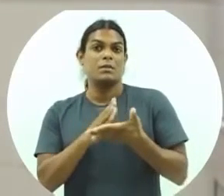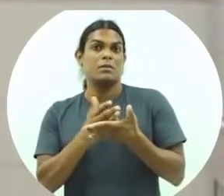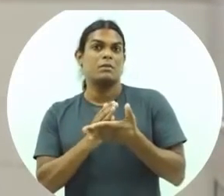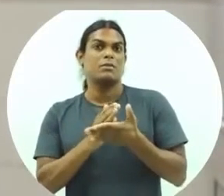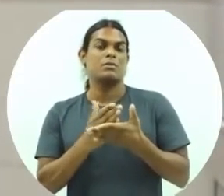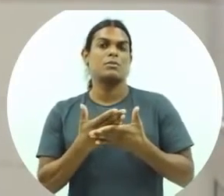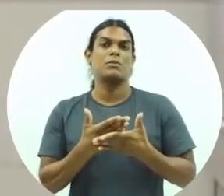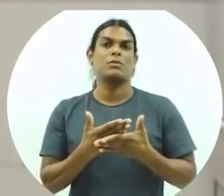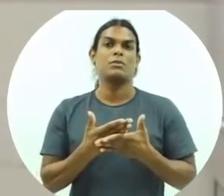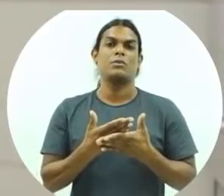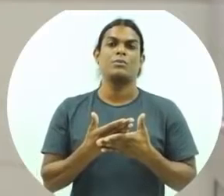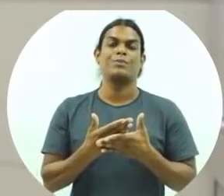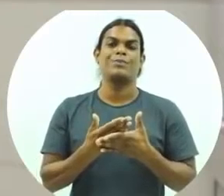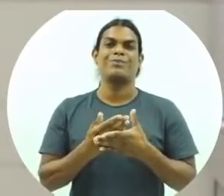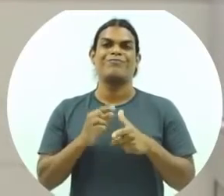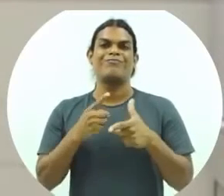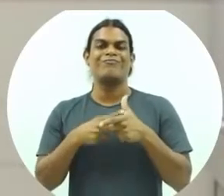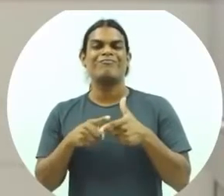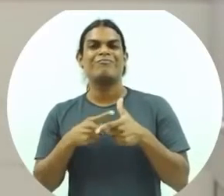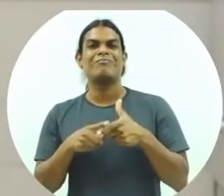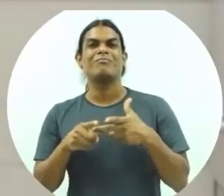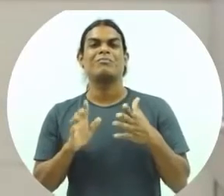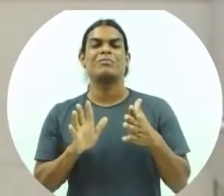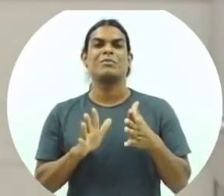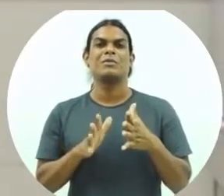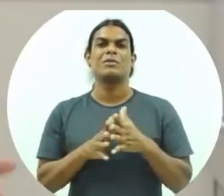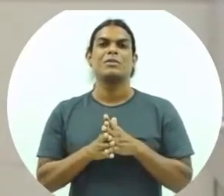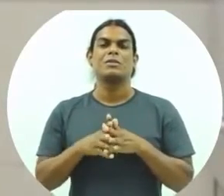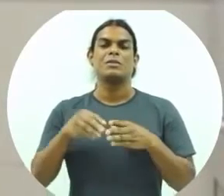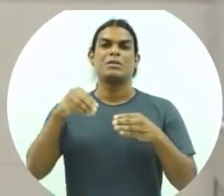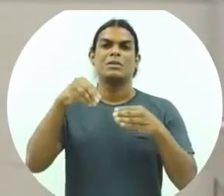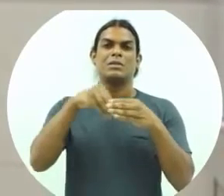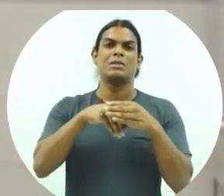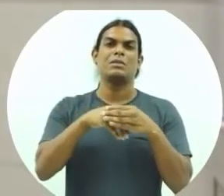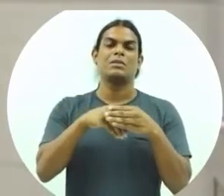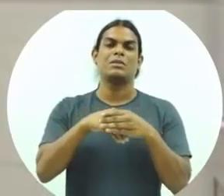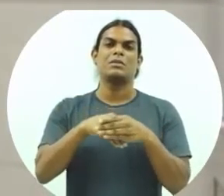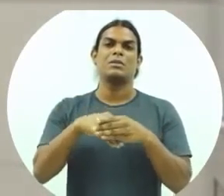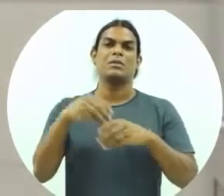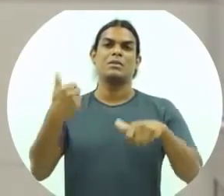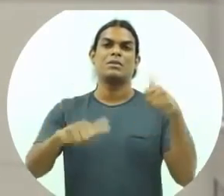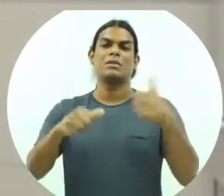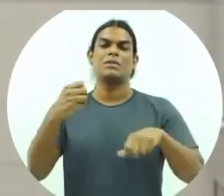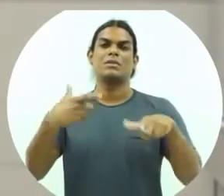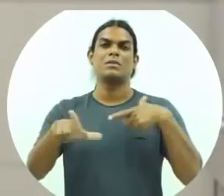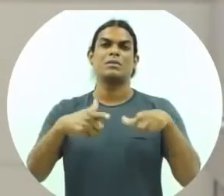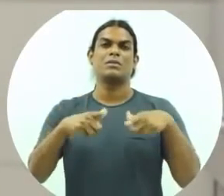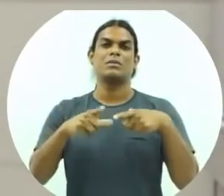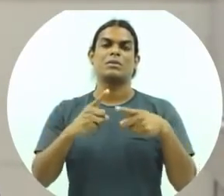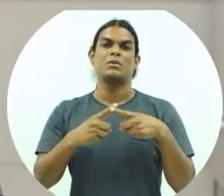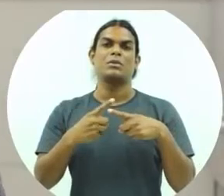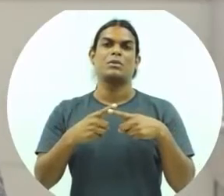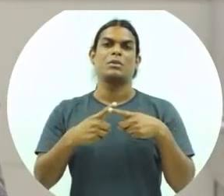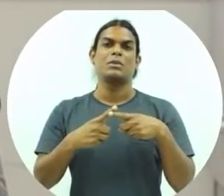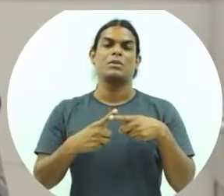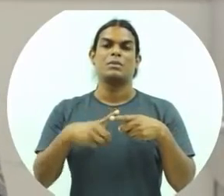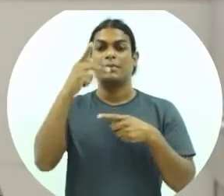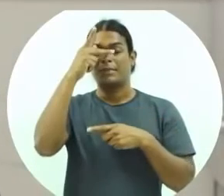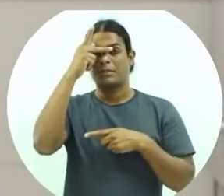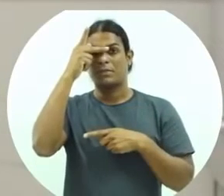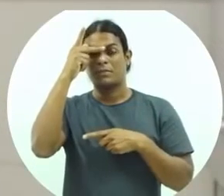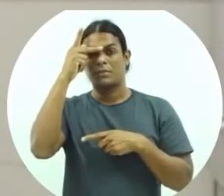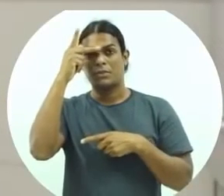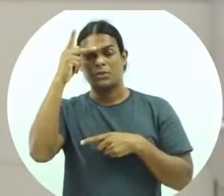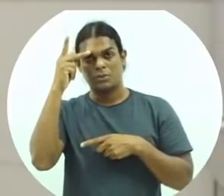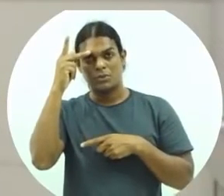Existem alguns pontos fracos na avaliação de desempenho vista dentro do âmbito organizacional. Quando as pessoas